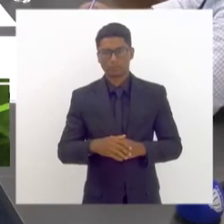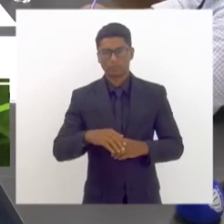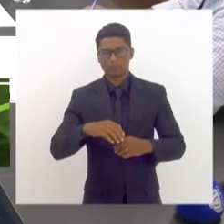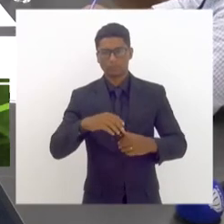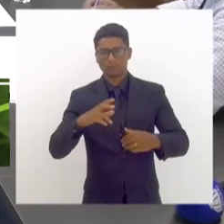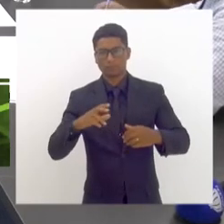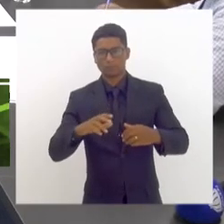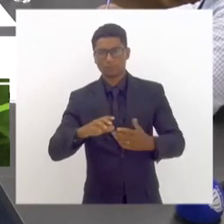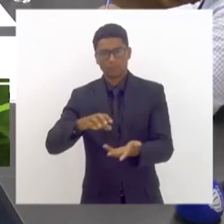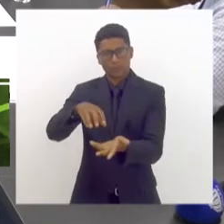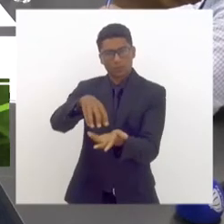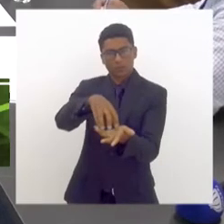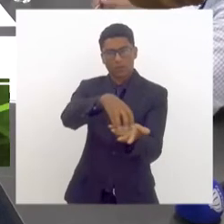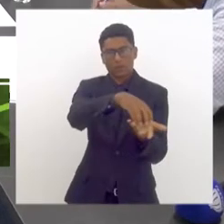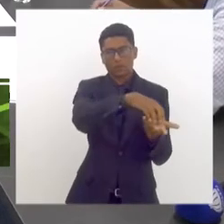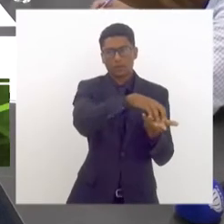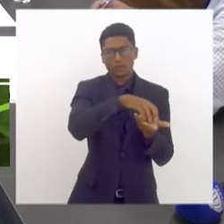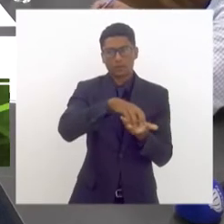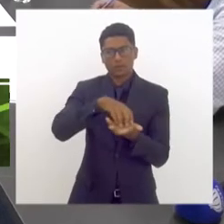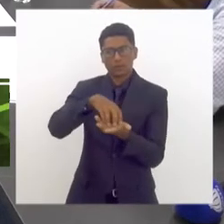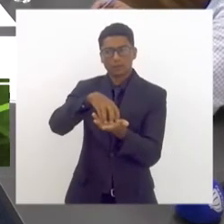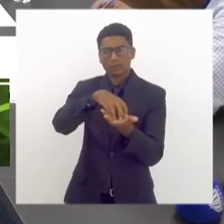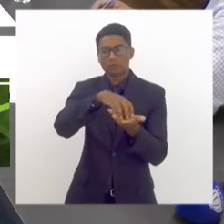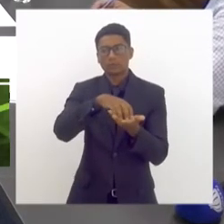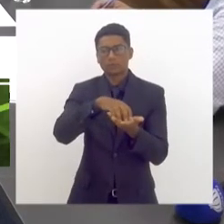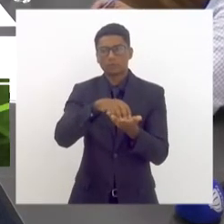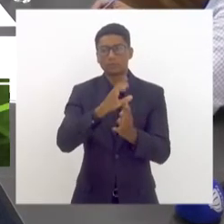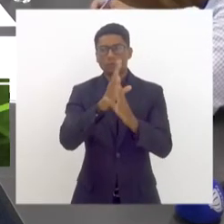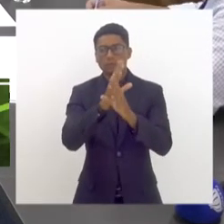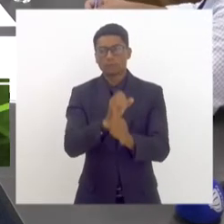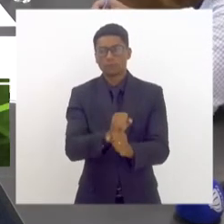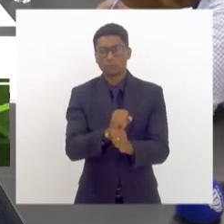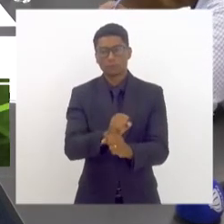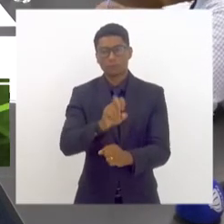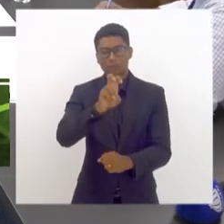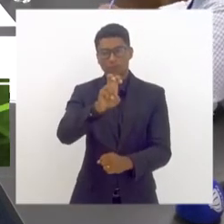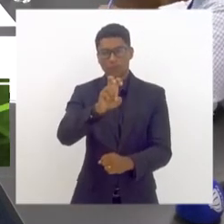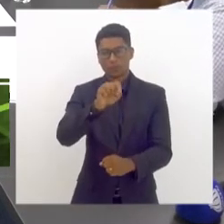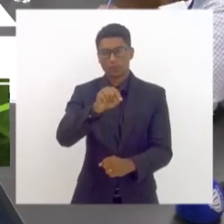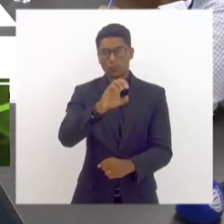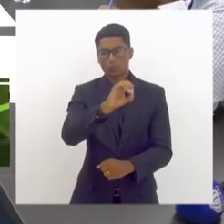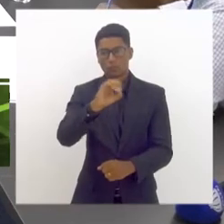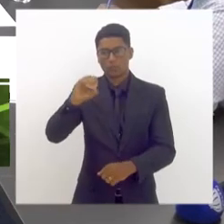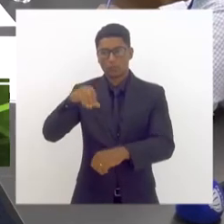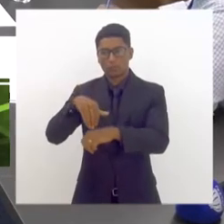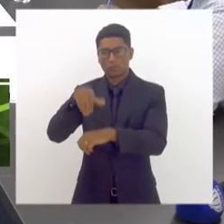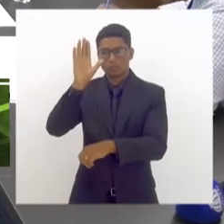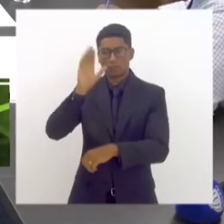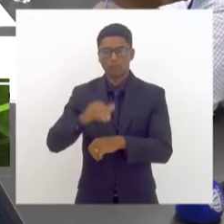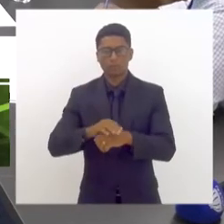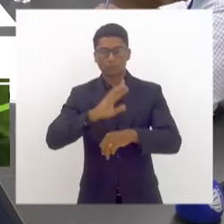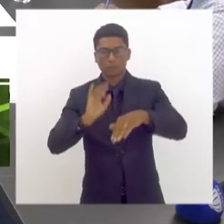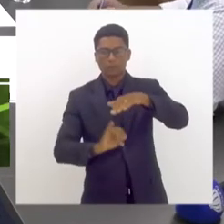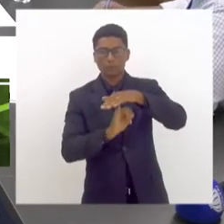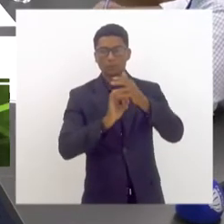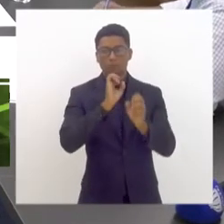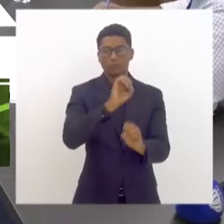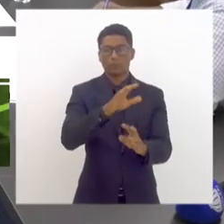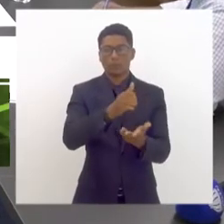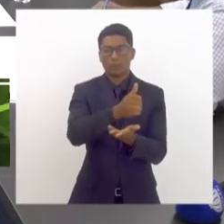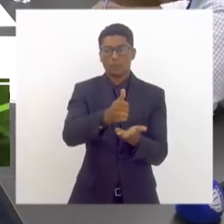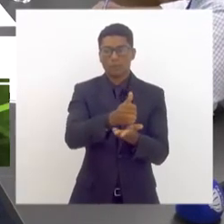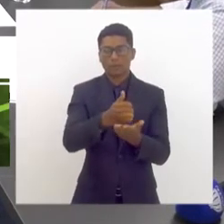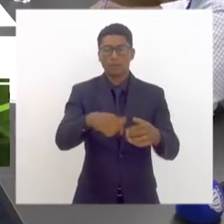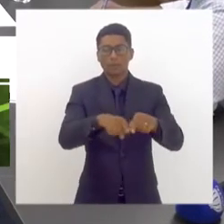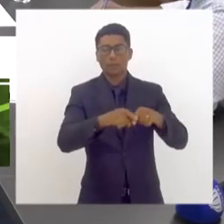das unidades do sistema de ensino, ultrapassam 5 mil. E aí a gente está falando de instituições de educação básica e profissional